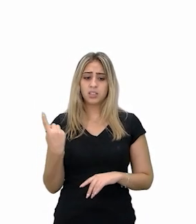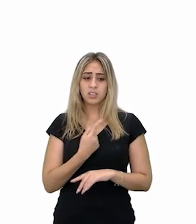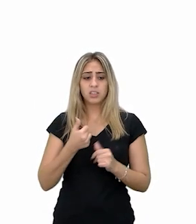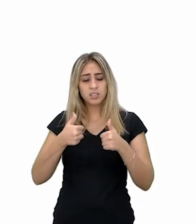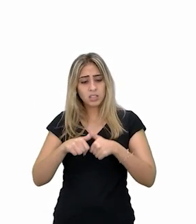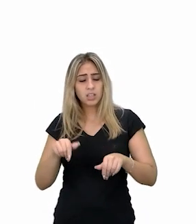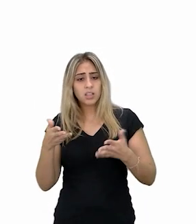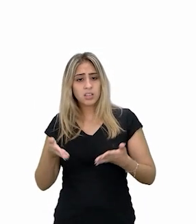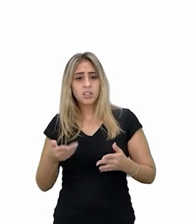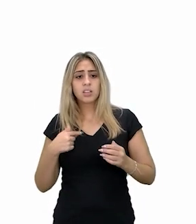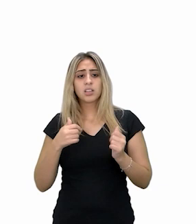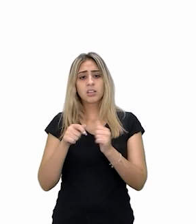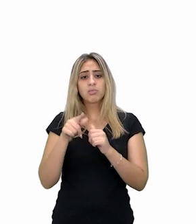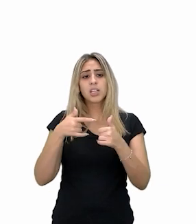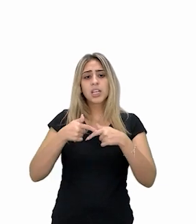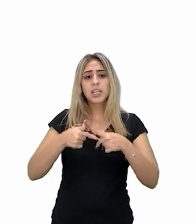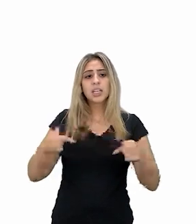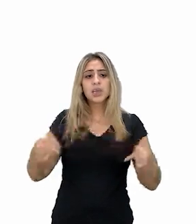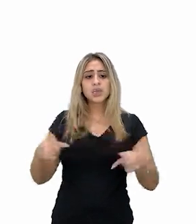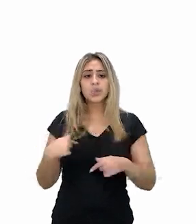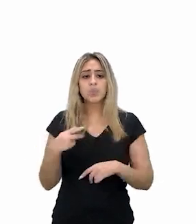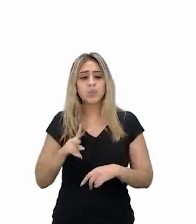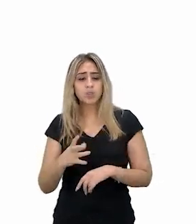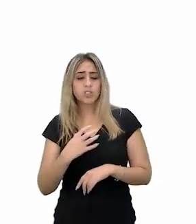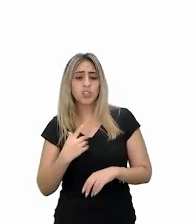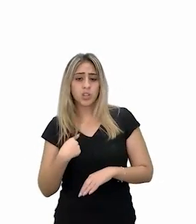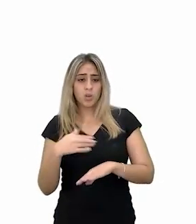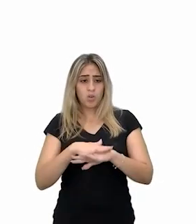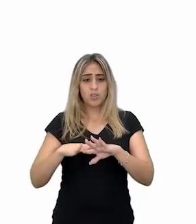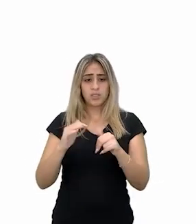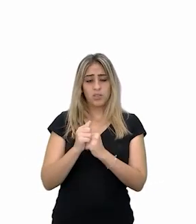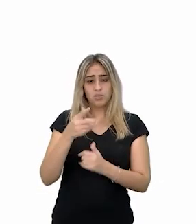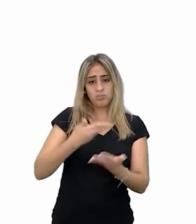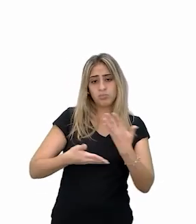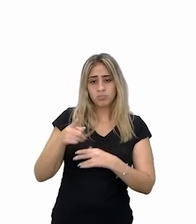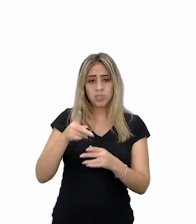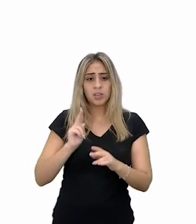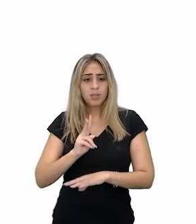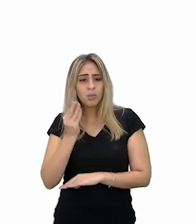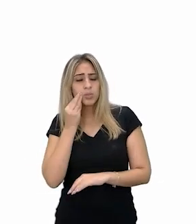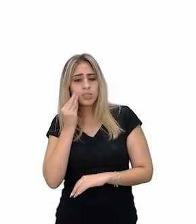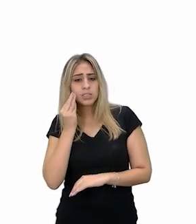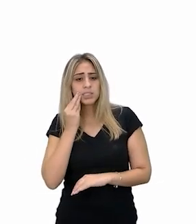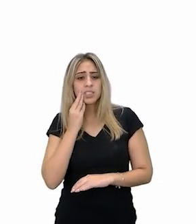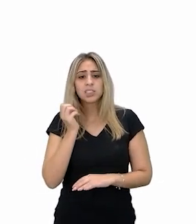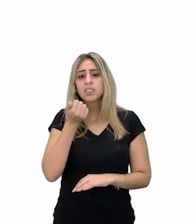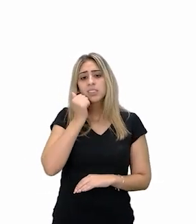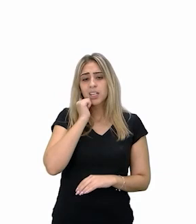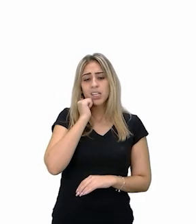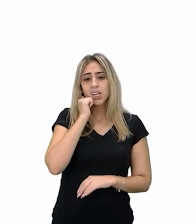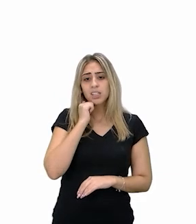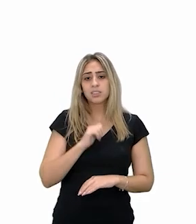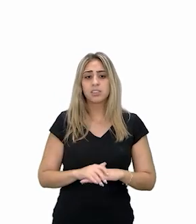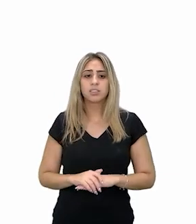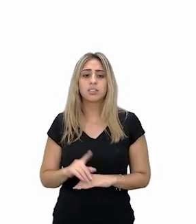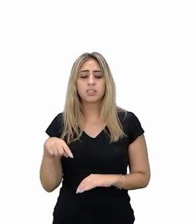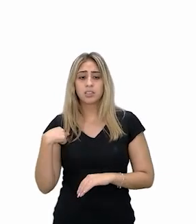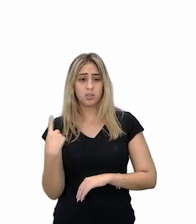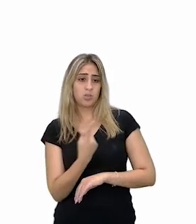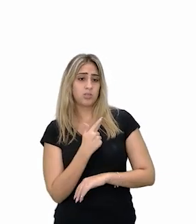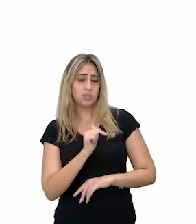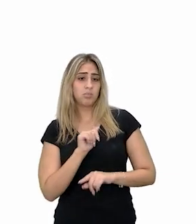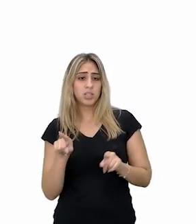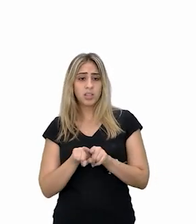traz aqui em Química. Então, da mesma forma que eu conversei com vocês, essa possibilidade de abordagem em ciências, temos aqui